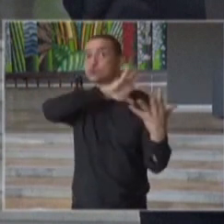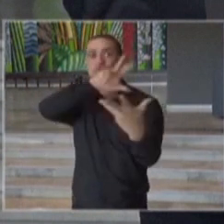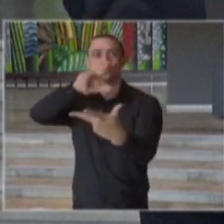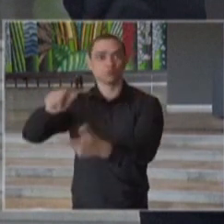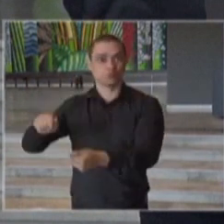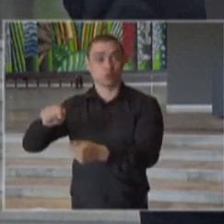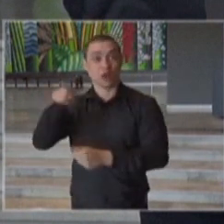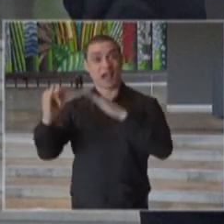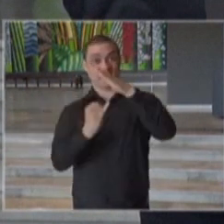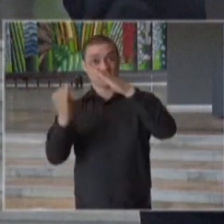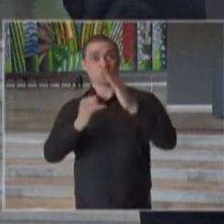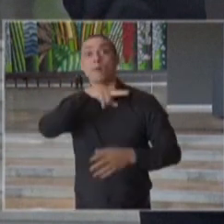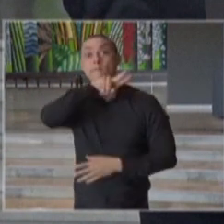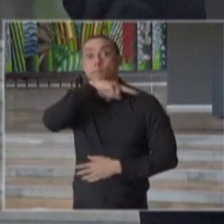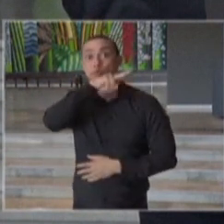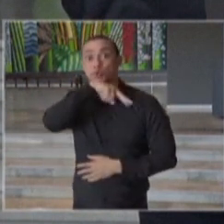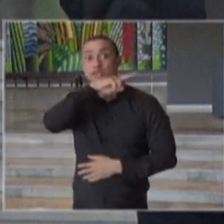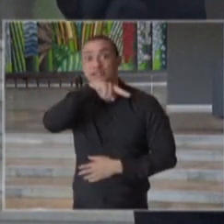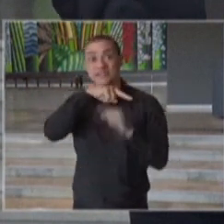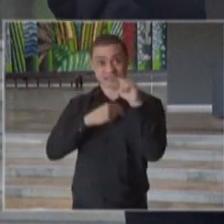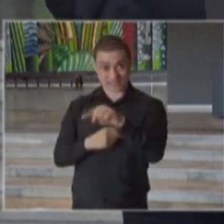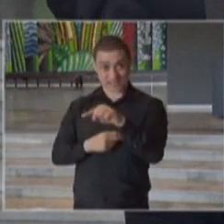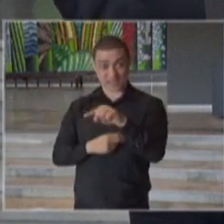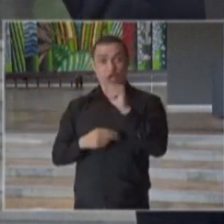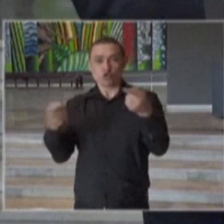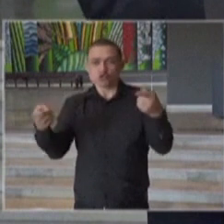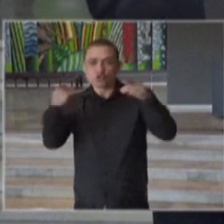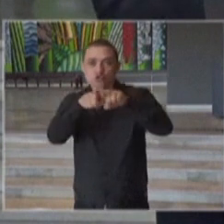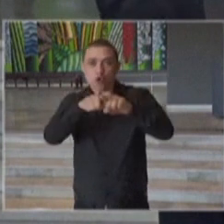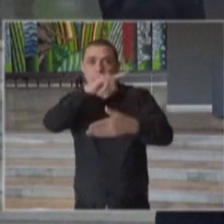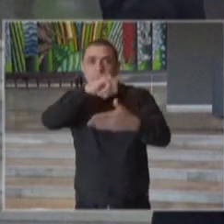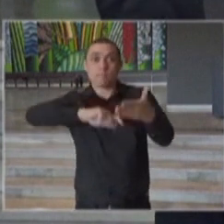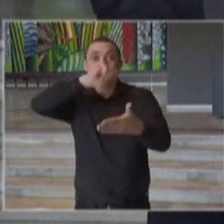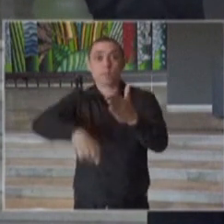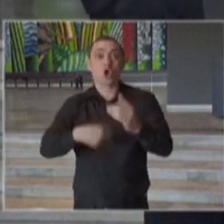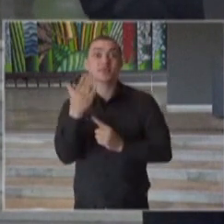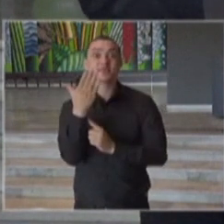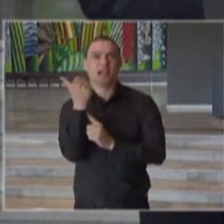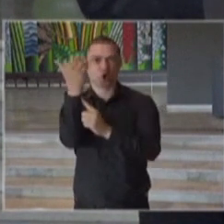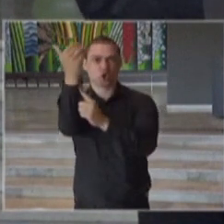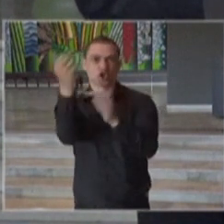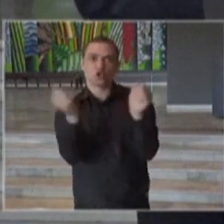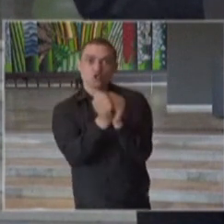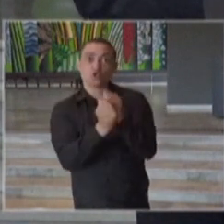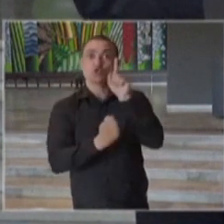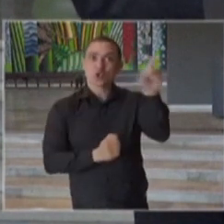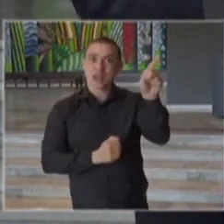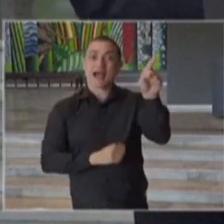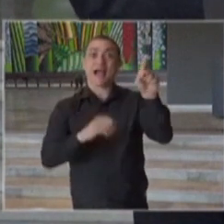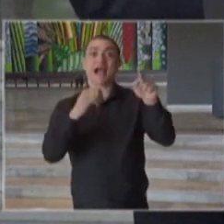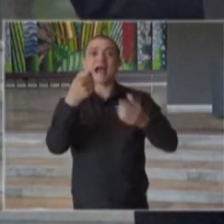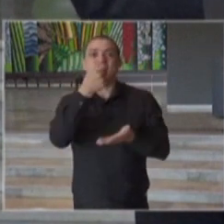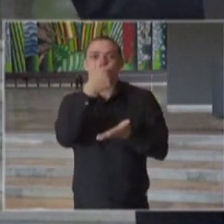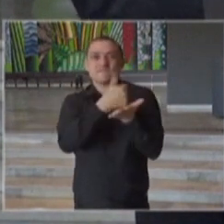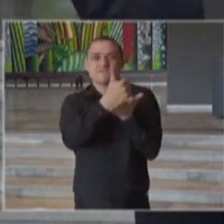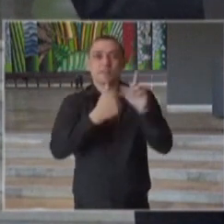o instituto butantan já fechou acordo de tecnologia com a gigante